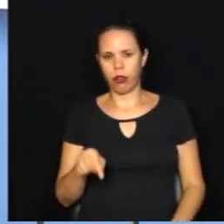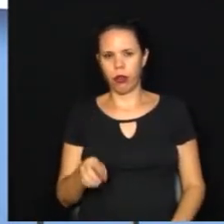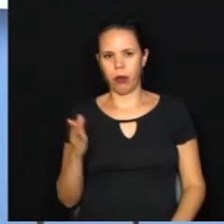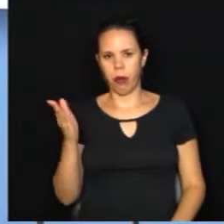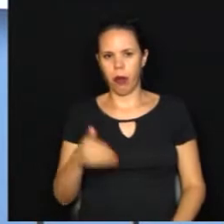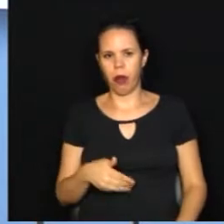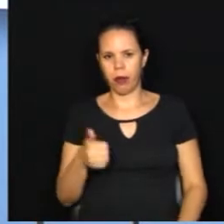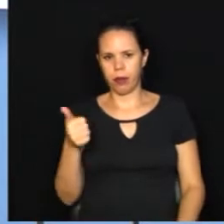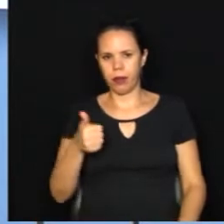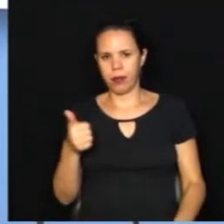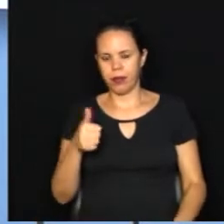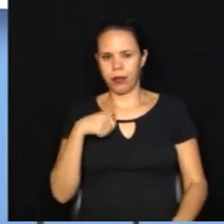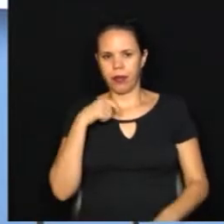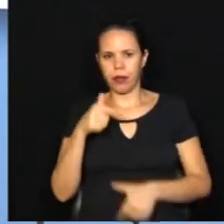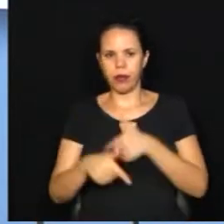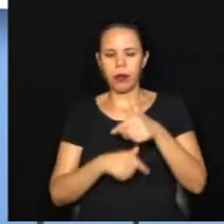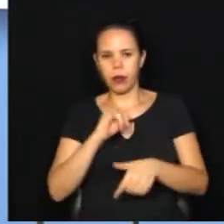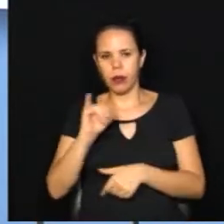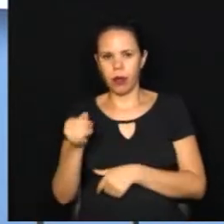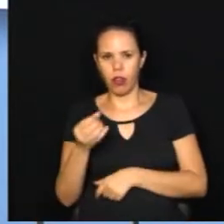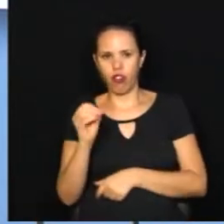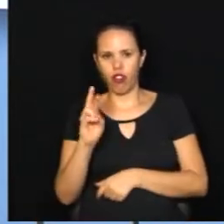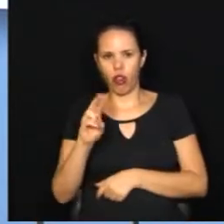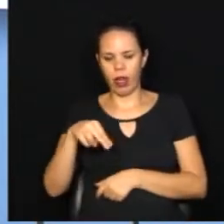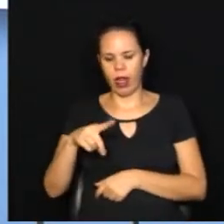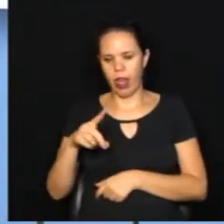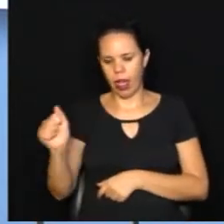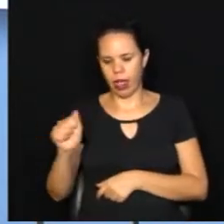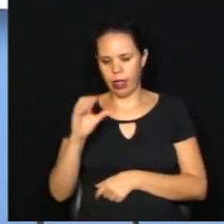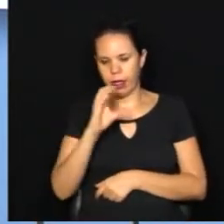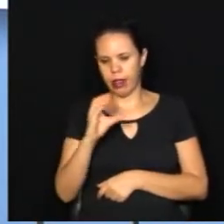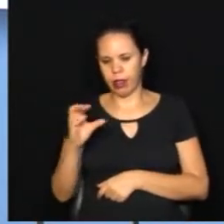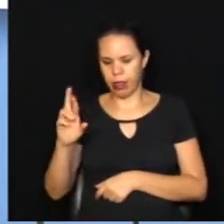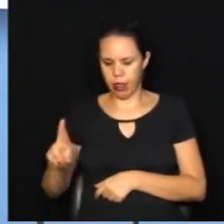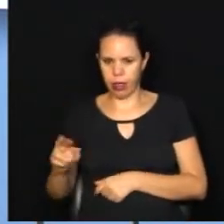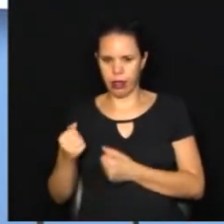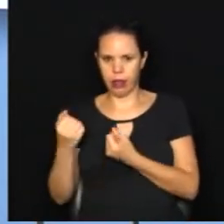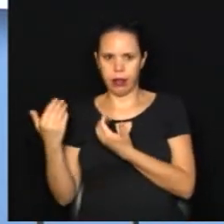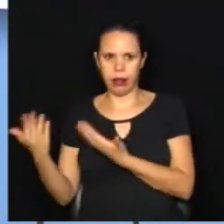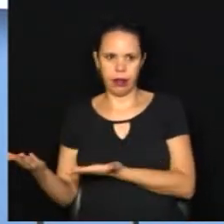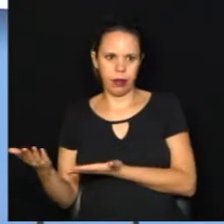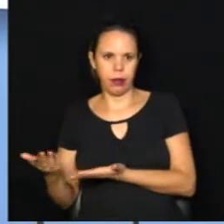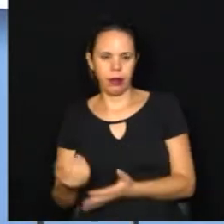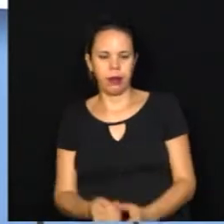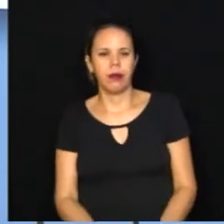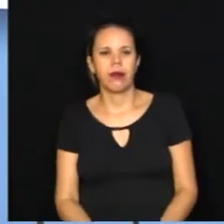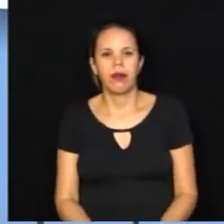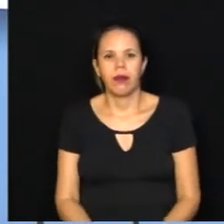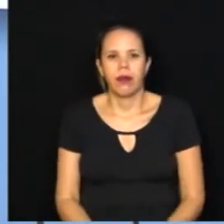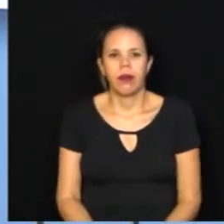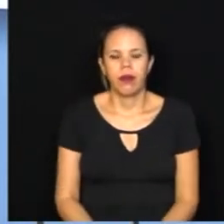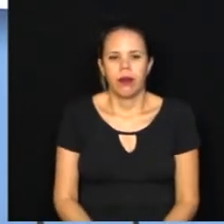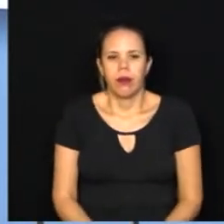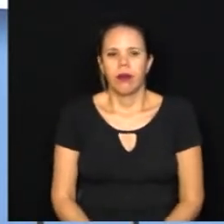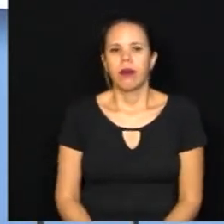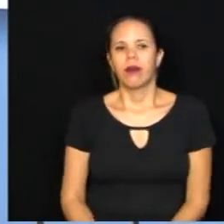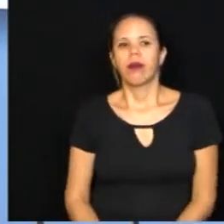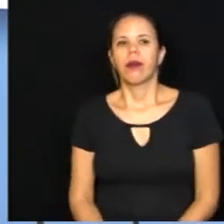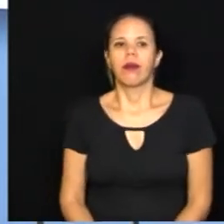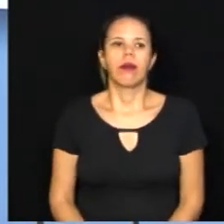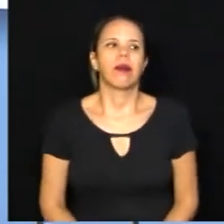a parada obrigatória. E já os ônibus que usam o trecho do corredor, onde já está pronto aquele corredor do